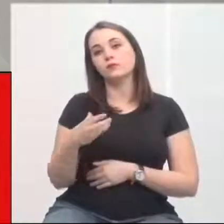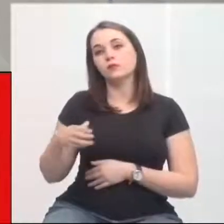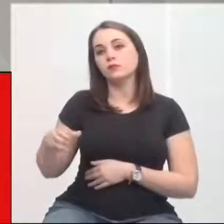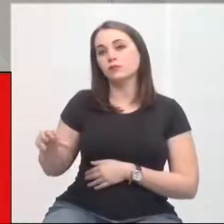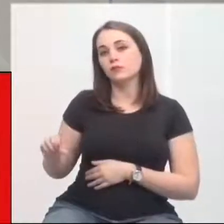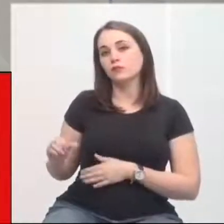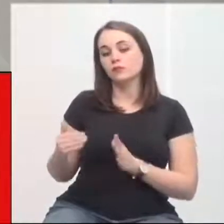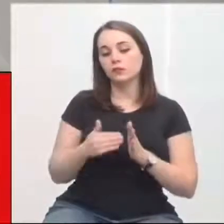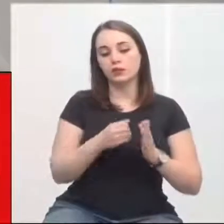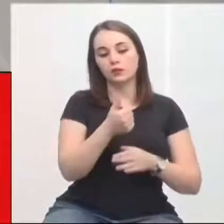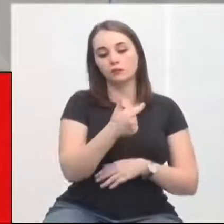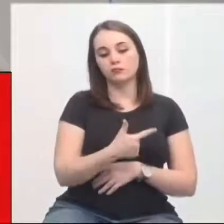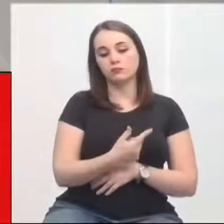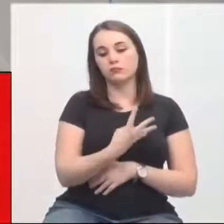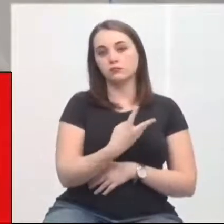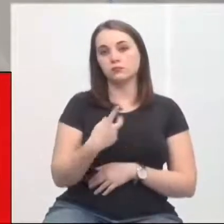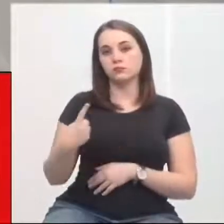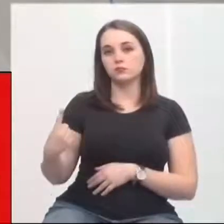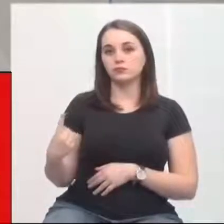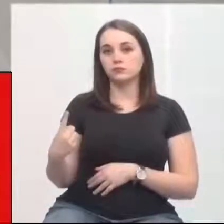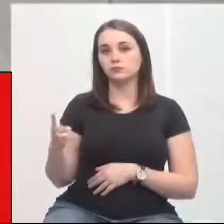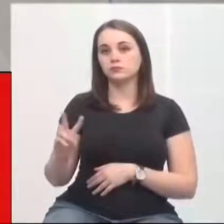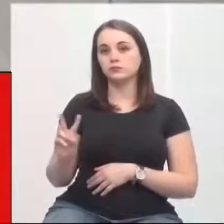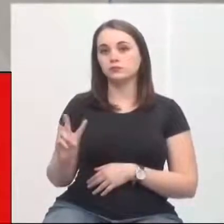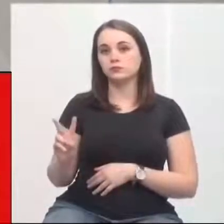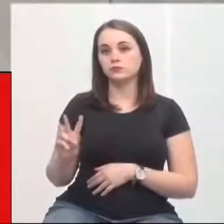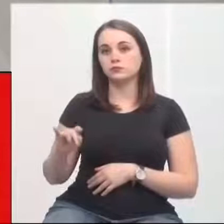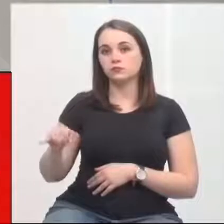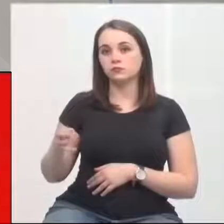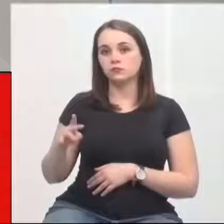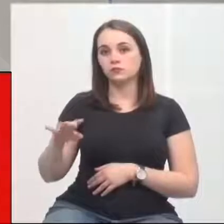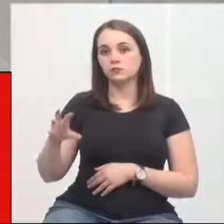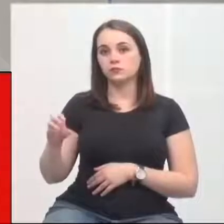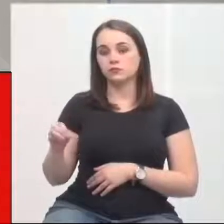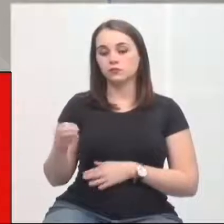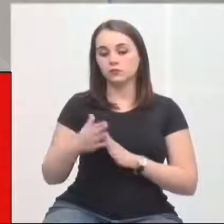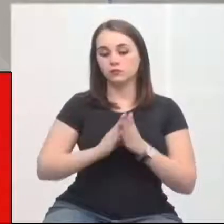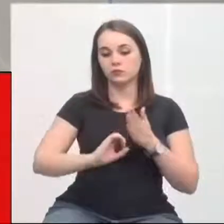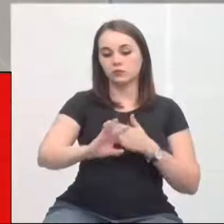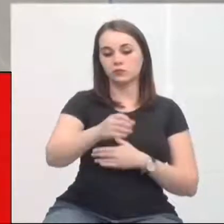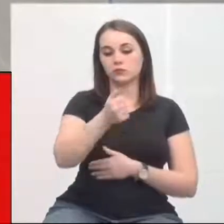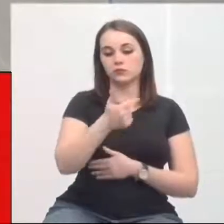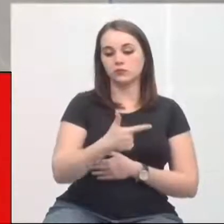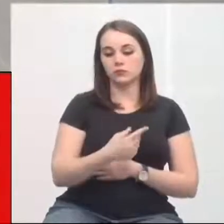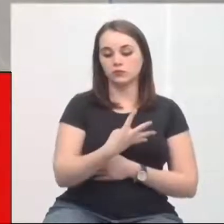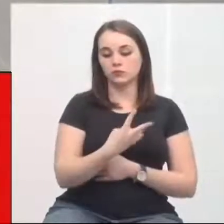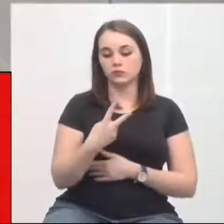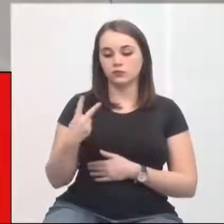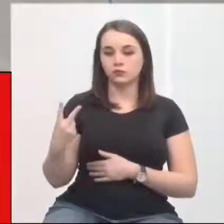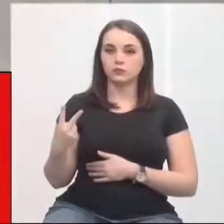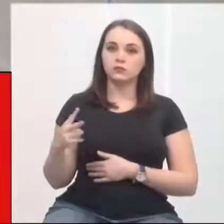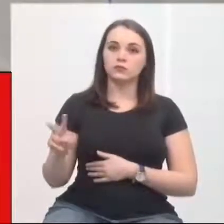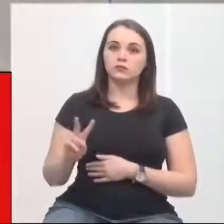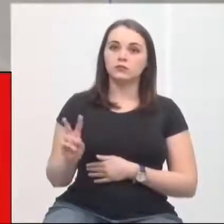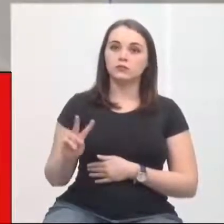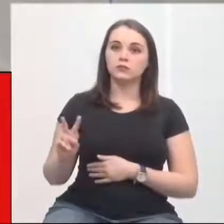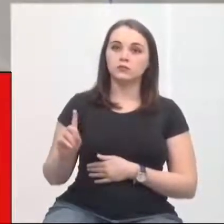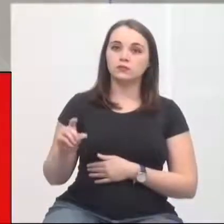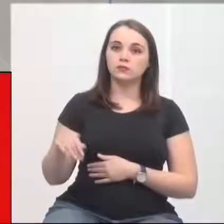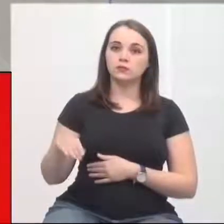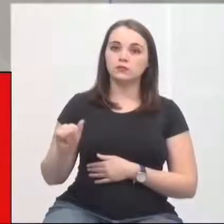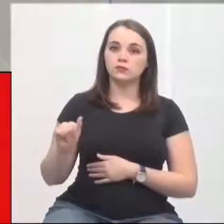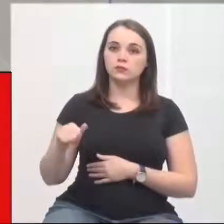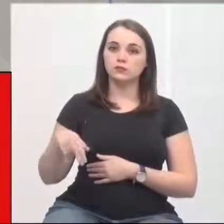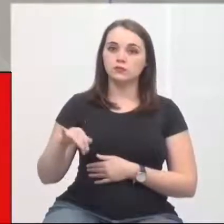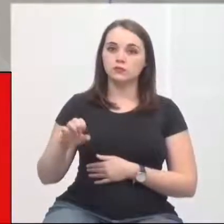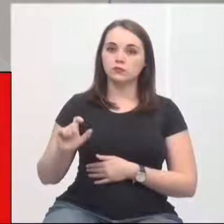1239/2021 a 1241/2021, de autoria do vereador Júlio Kaminski. Indicação 1242/2021, de autoria do vereador Daniel